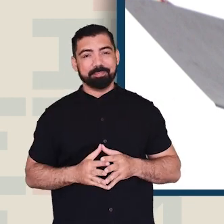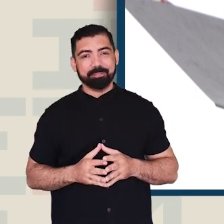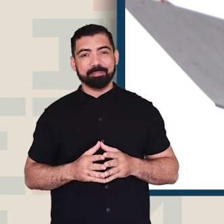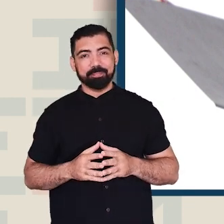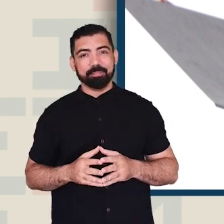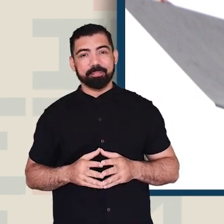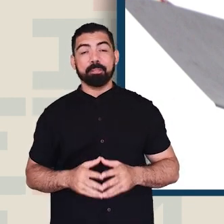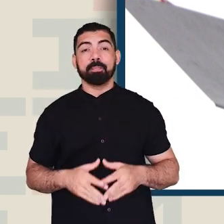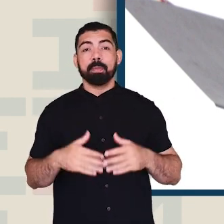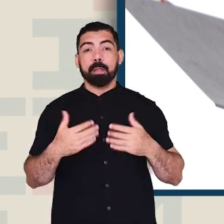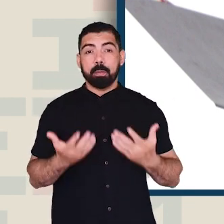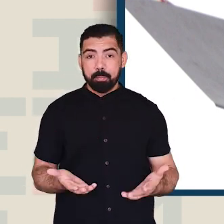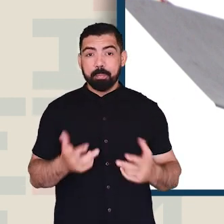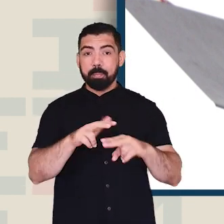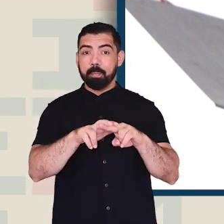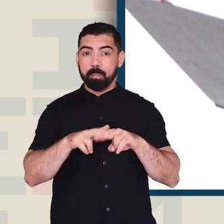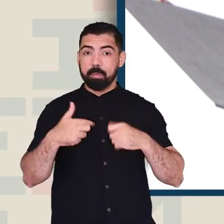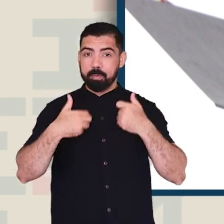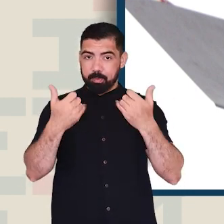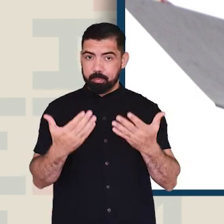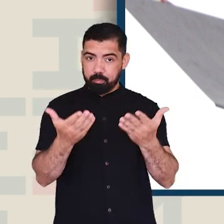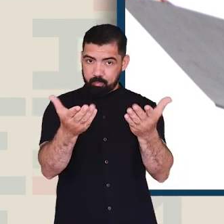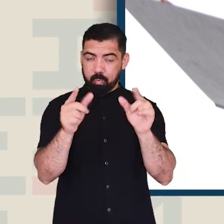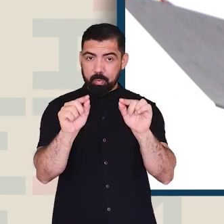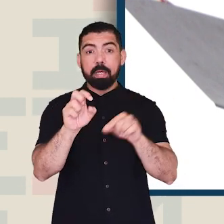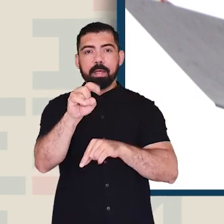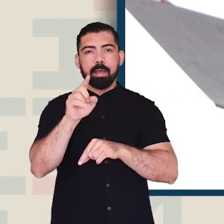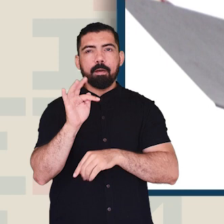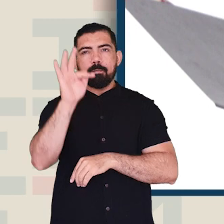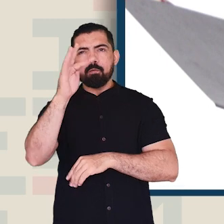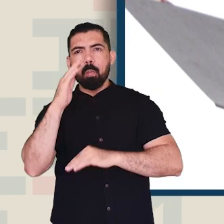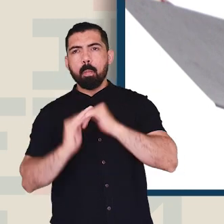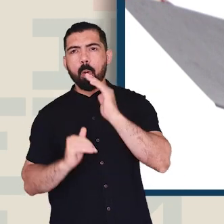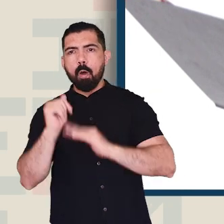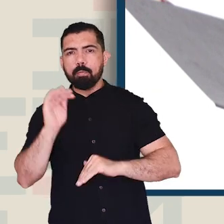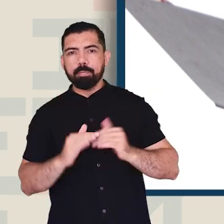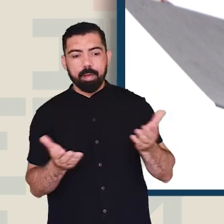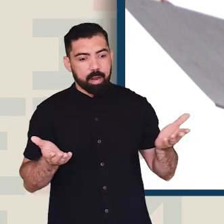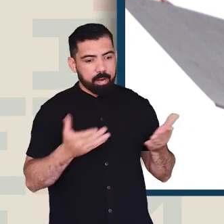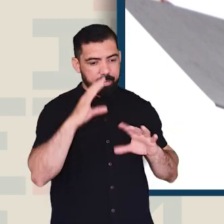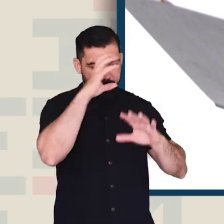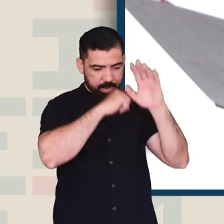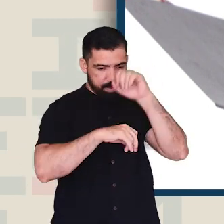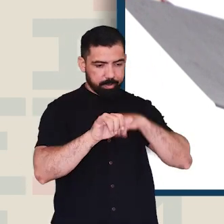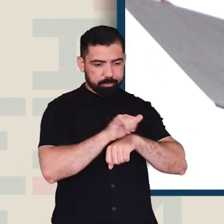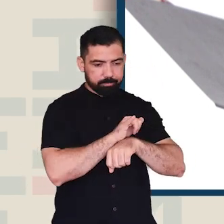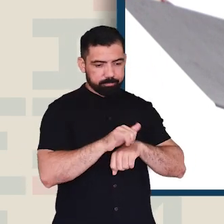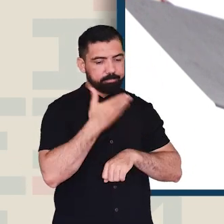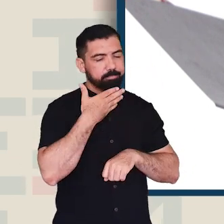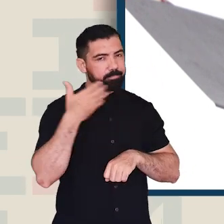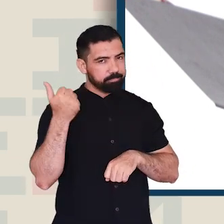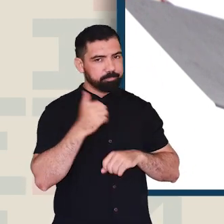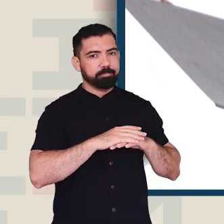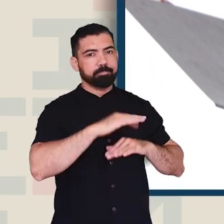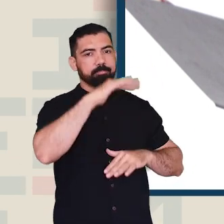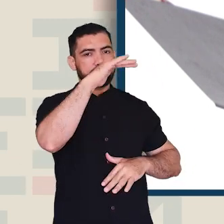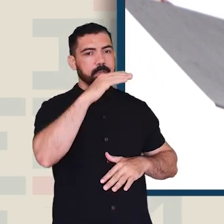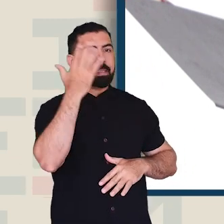Então, eu digo que se você quer ser profissional, quanto mais recursos você tiver, melhor. Então, saber